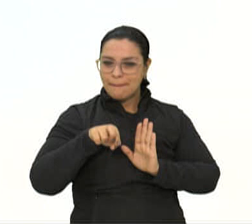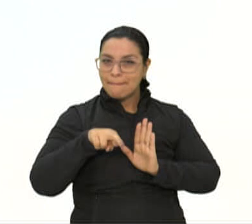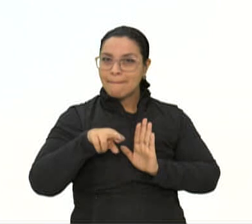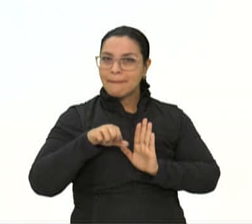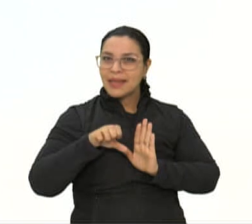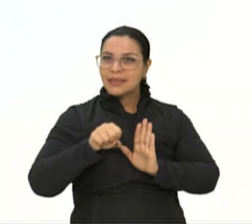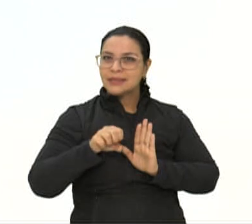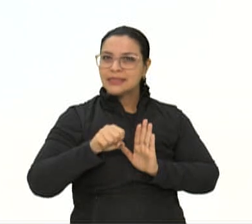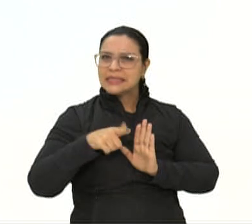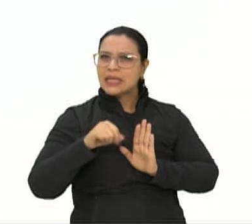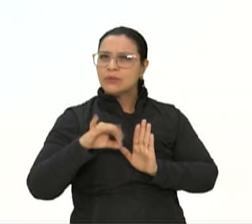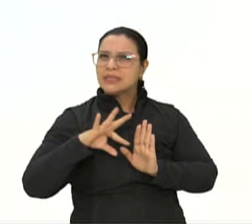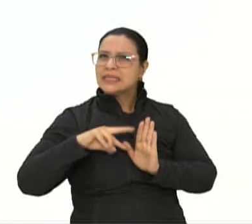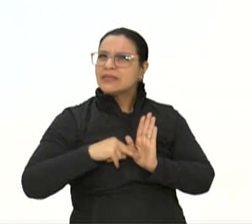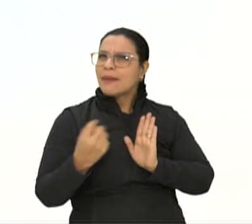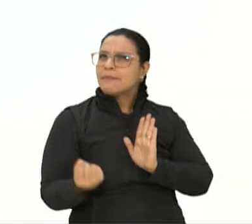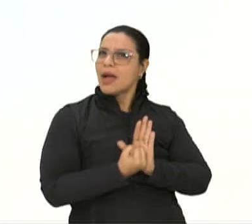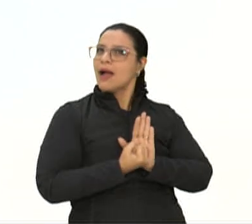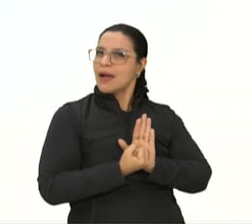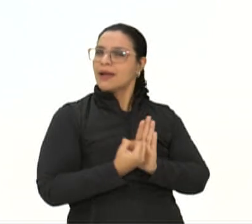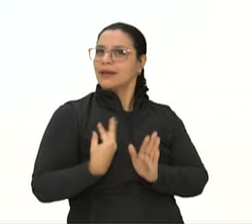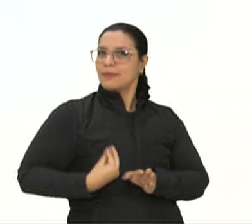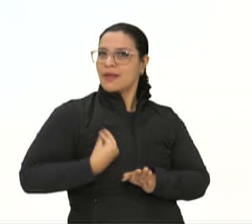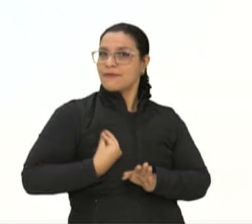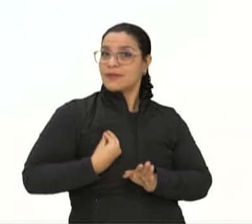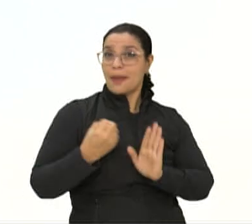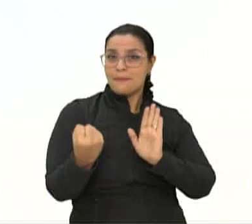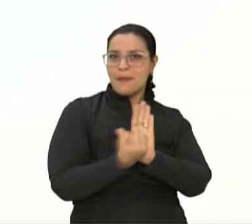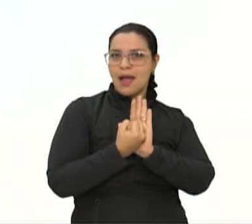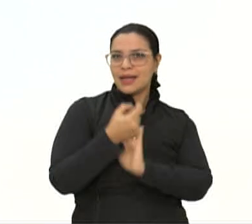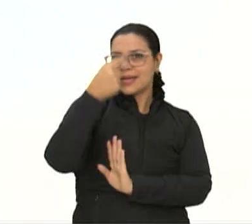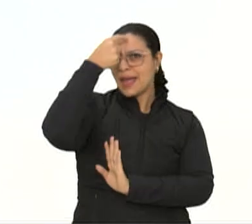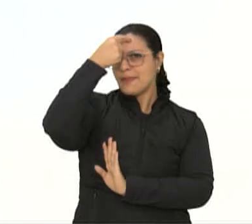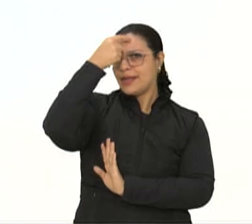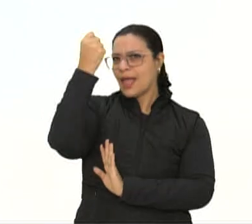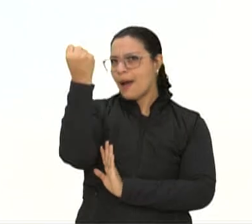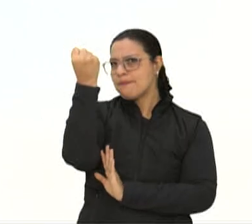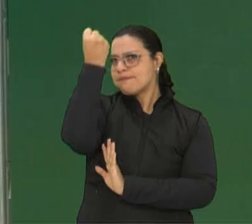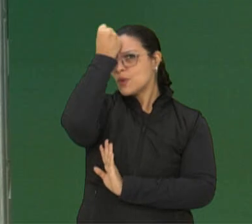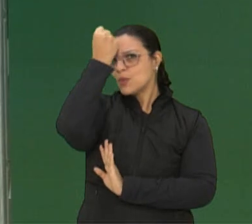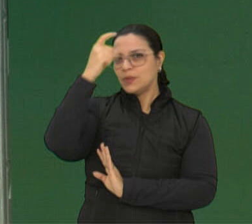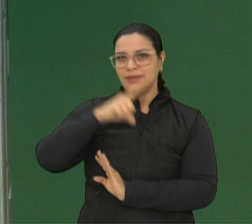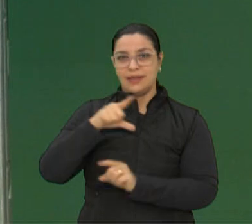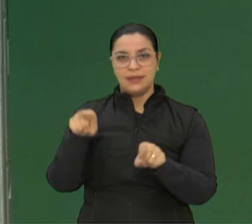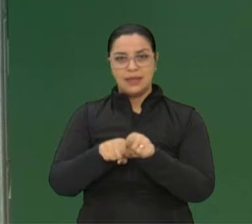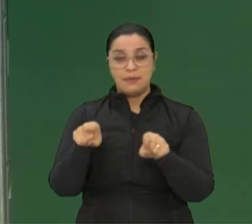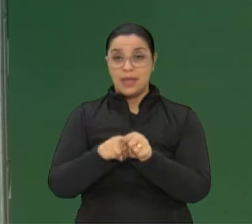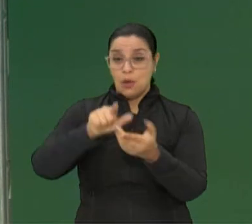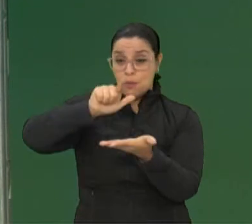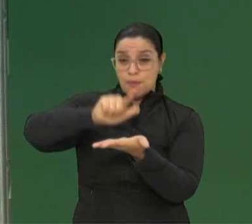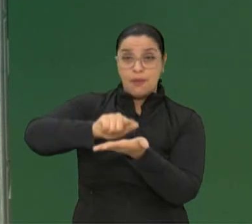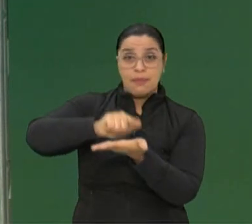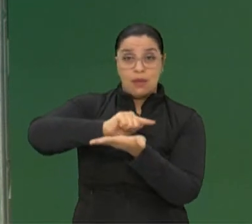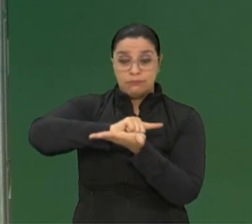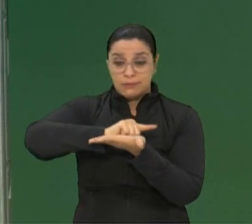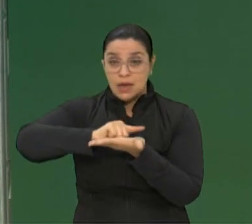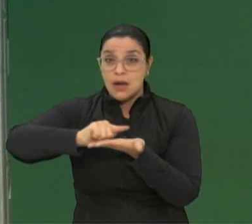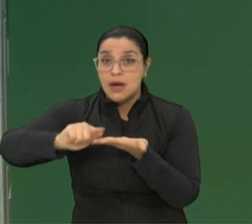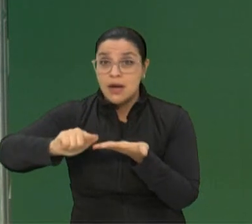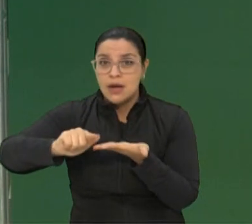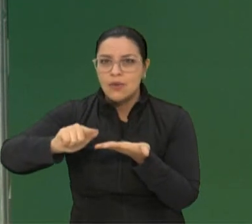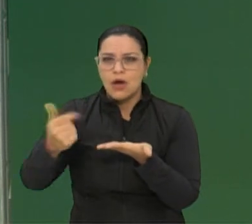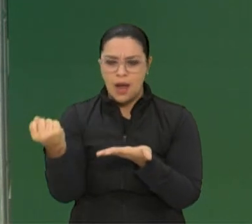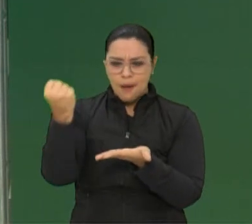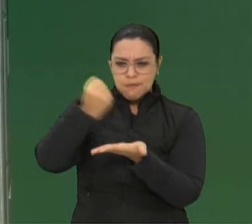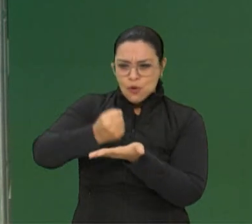com algo e aquilo fica meio que carimbado na sua mente, fica, né, impresso ali na sua mente, né? Nessa folha de papel em branco que a gente falou, né, que estava